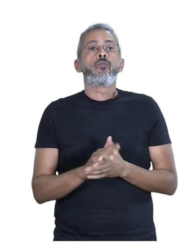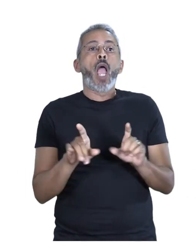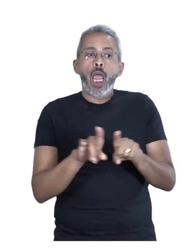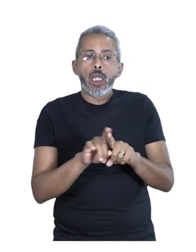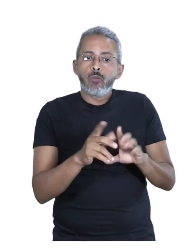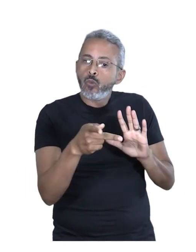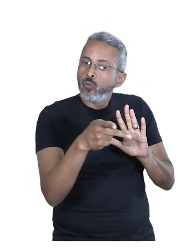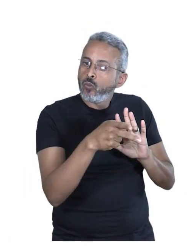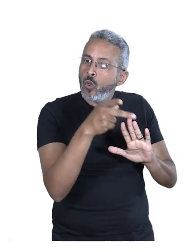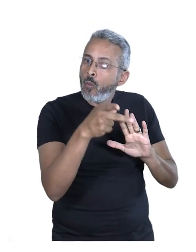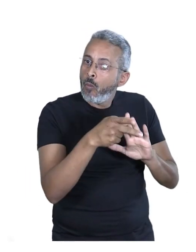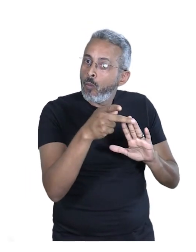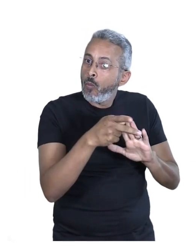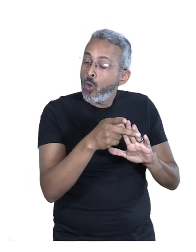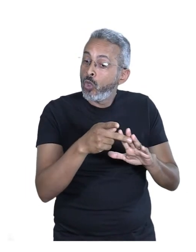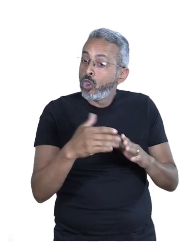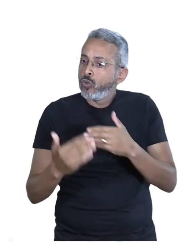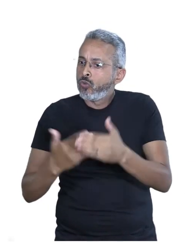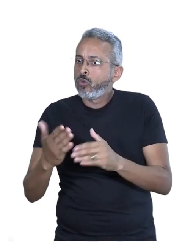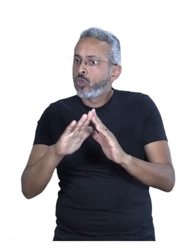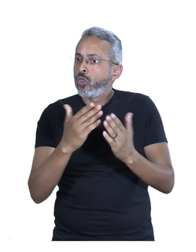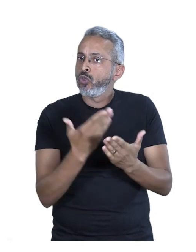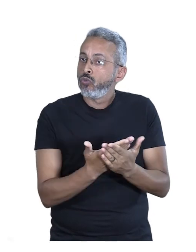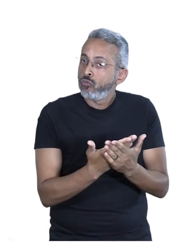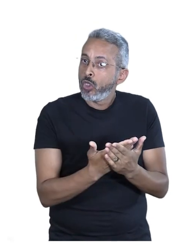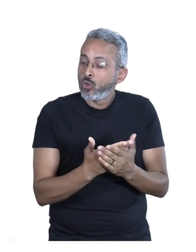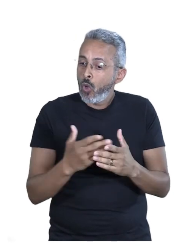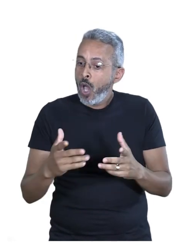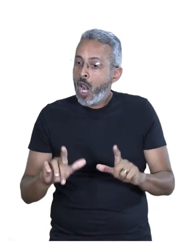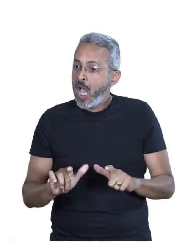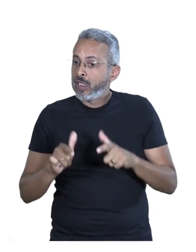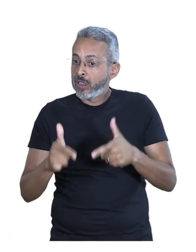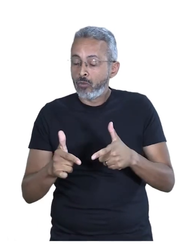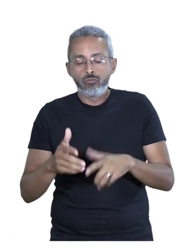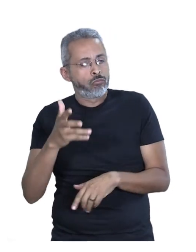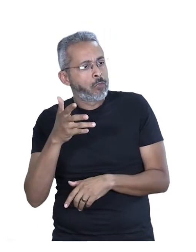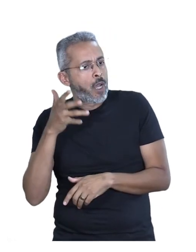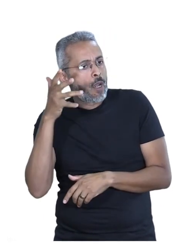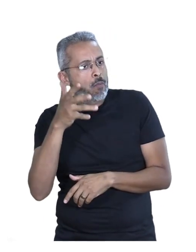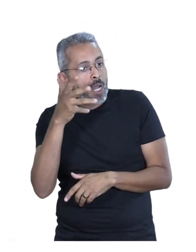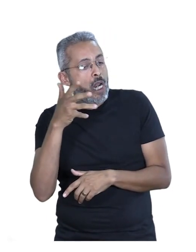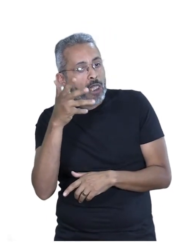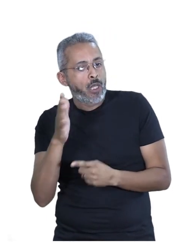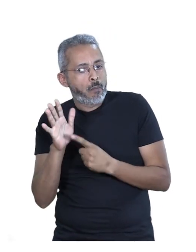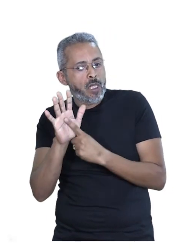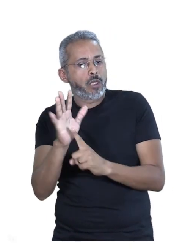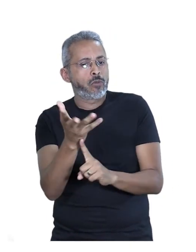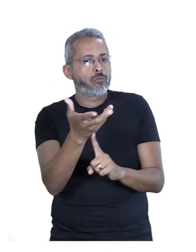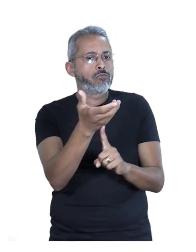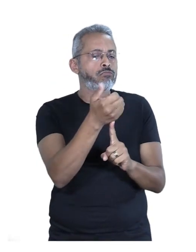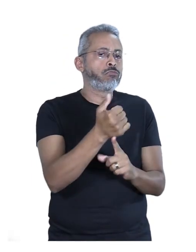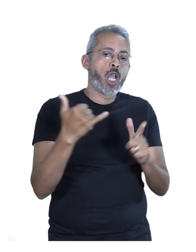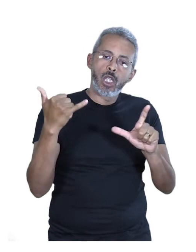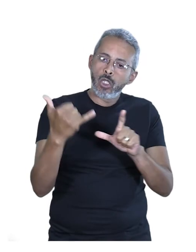nas escolas como ação, por meio de palestras, apresentações artísticas e atividades lúdicas como